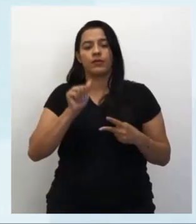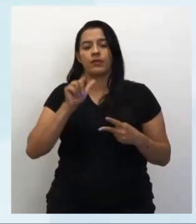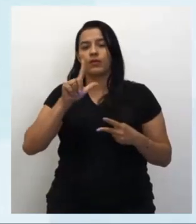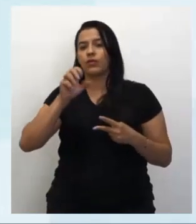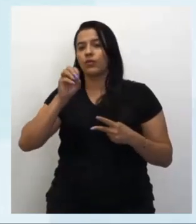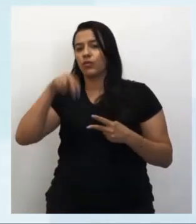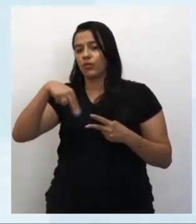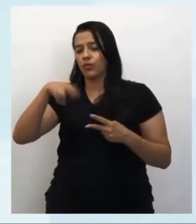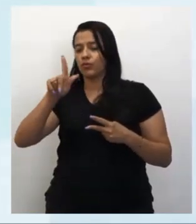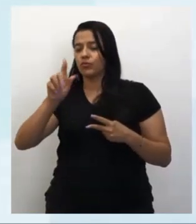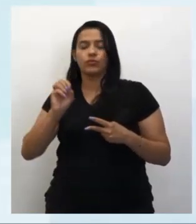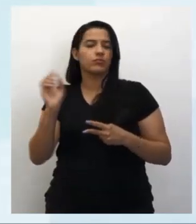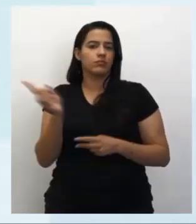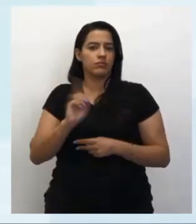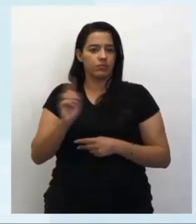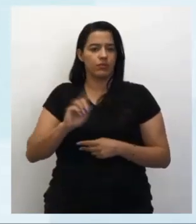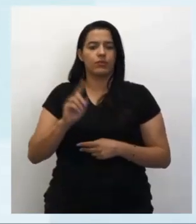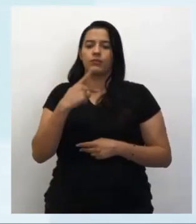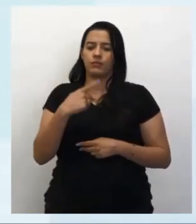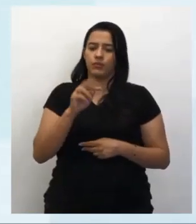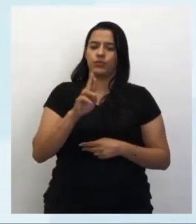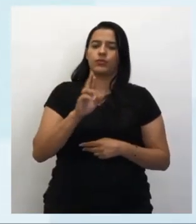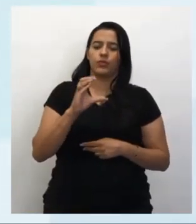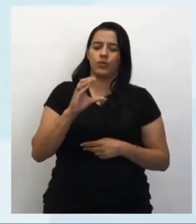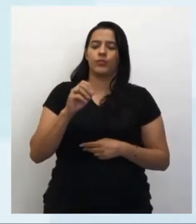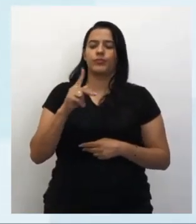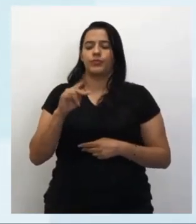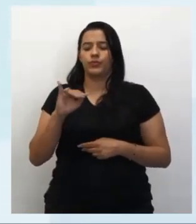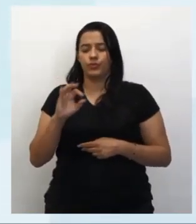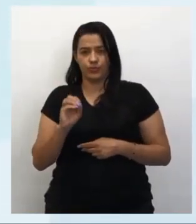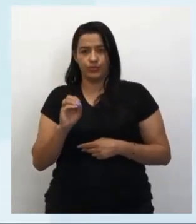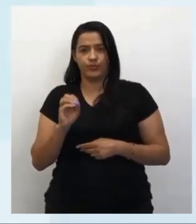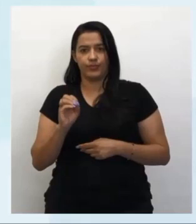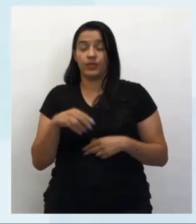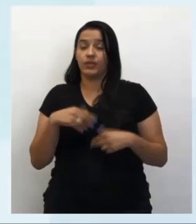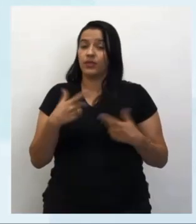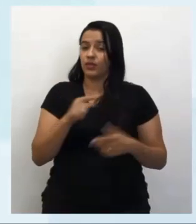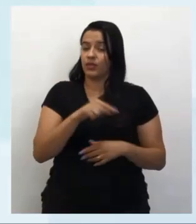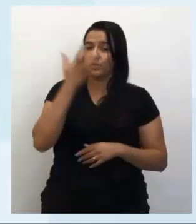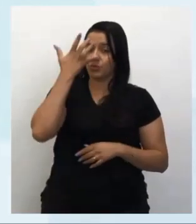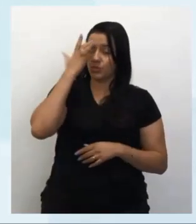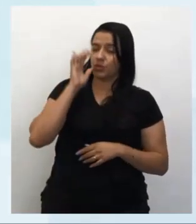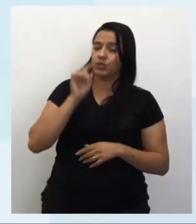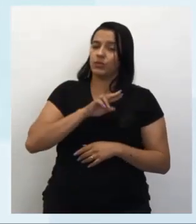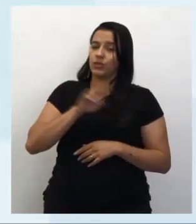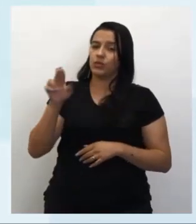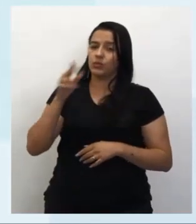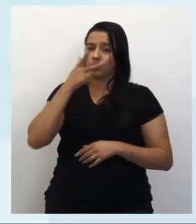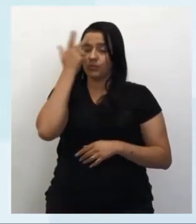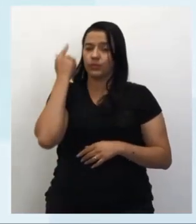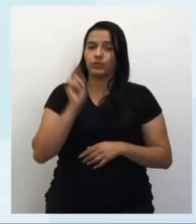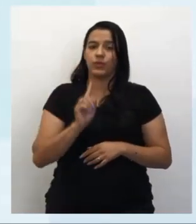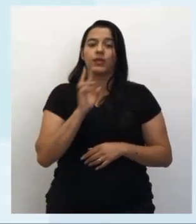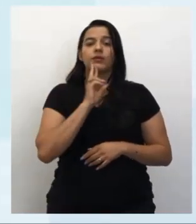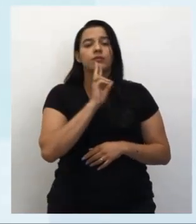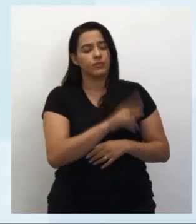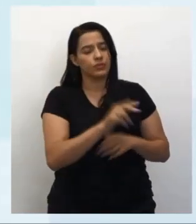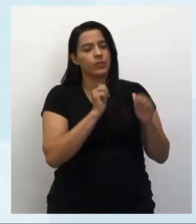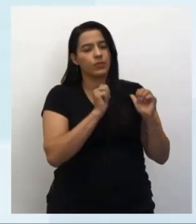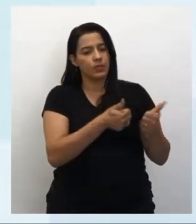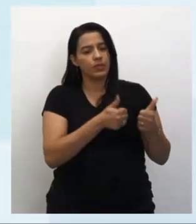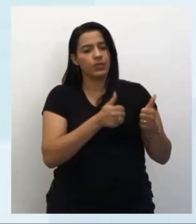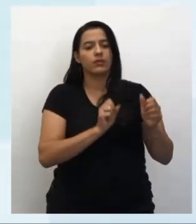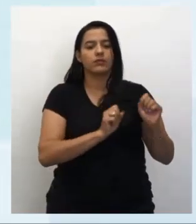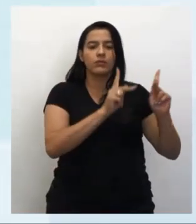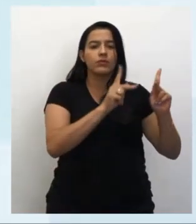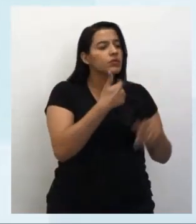então Procópio, tá certo? E aí, achou que não era nome de gente e propôs chamar de Procópio. Ao que respondi que estaria pelo que fosse